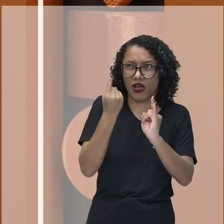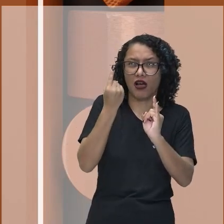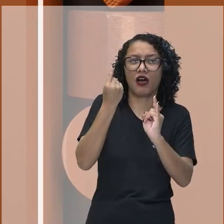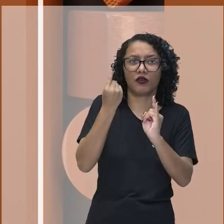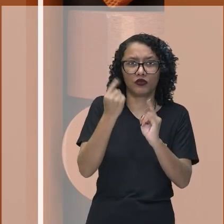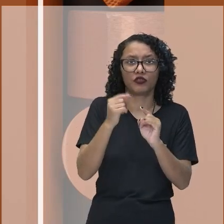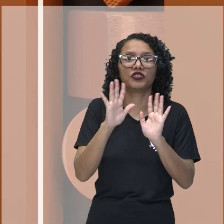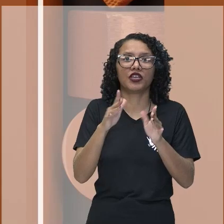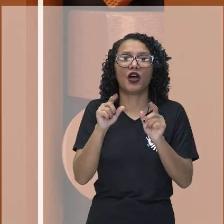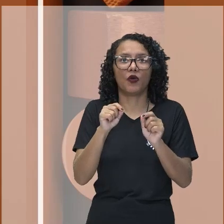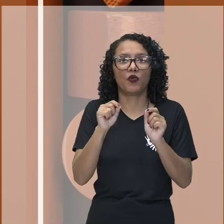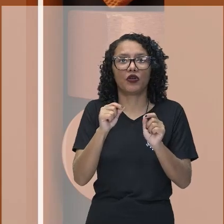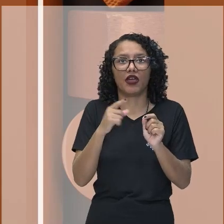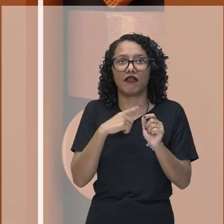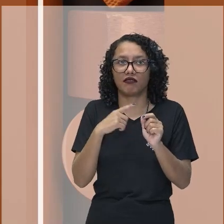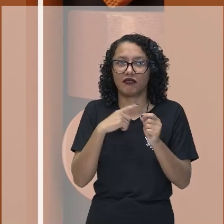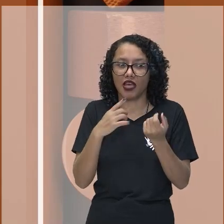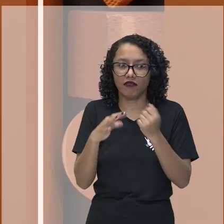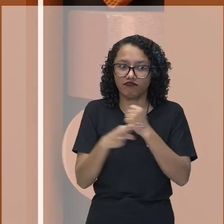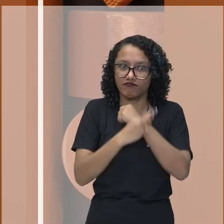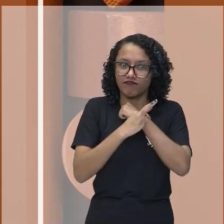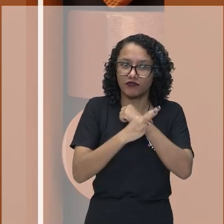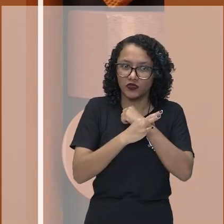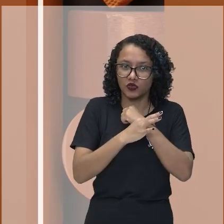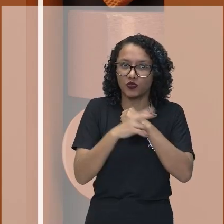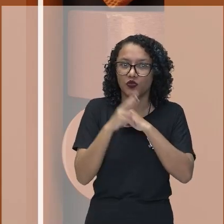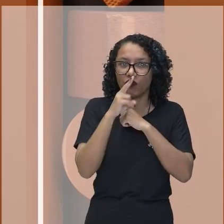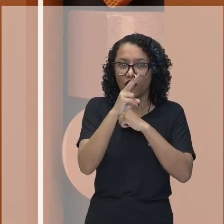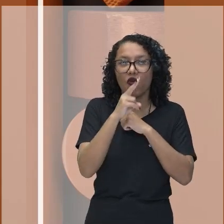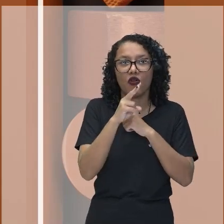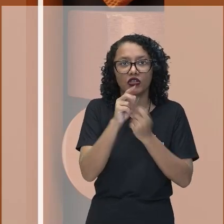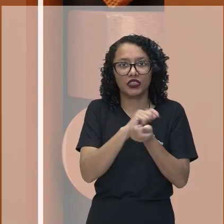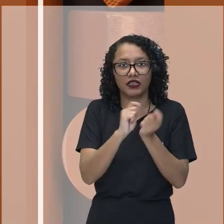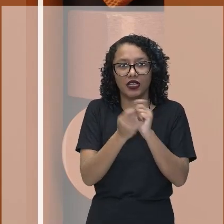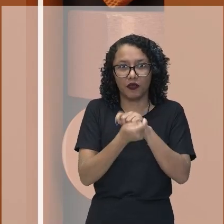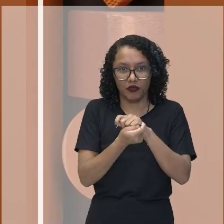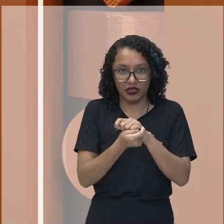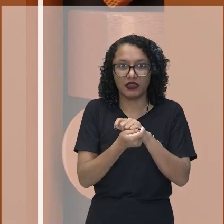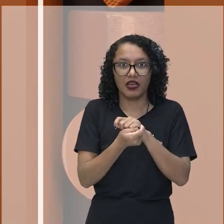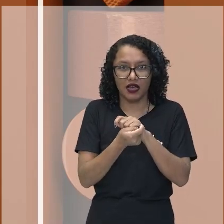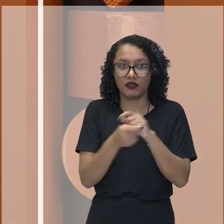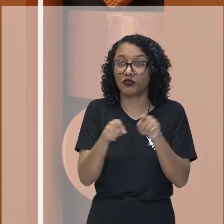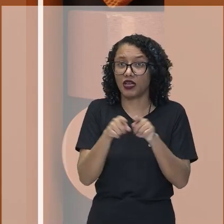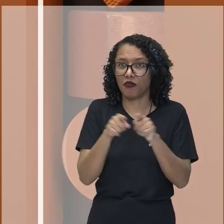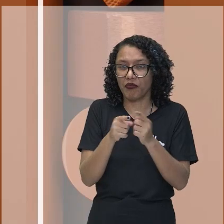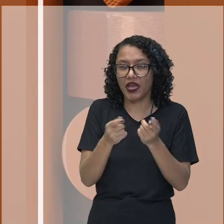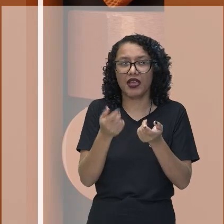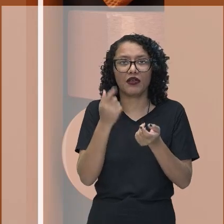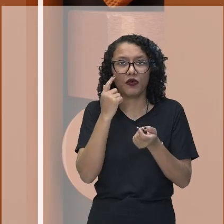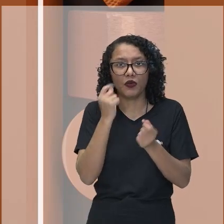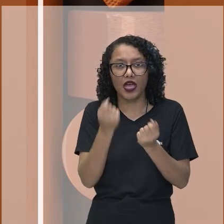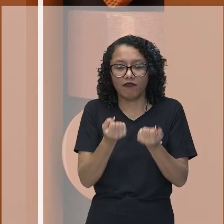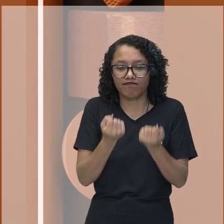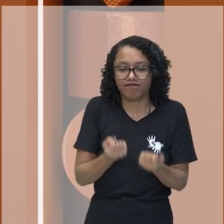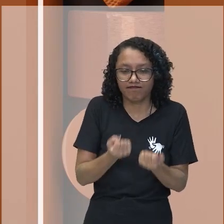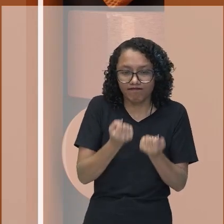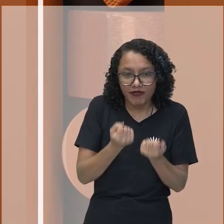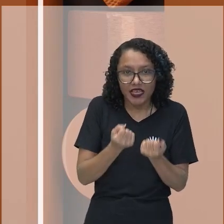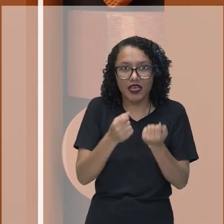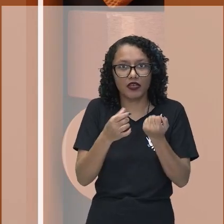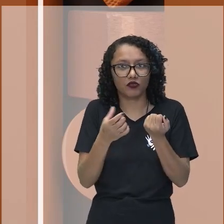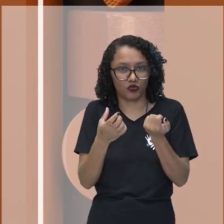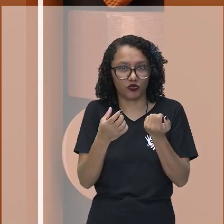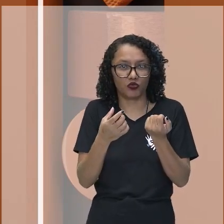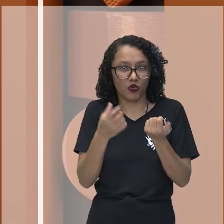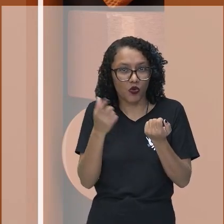ser construído com molas. Lógico que essas molas vão ser adaptadas ao grande peso através das construções que acabam